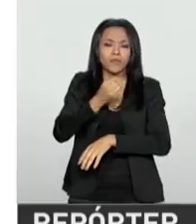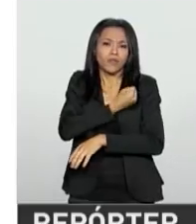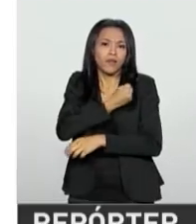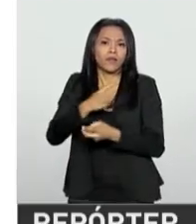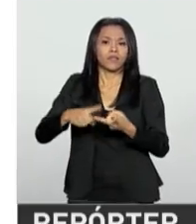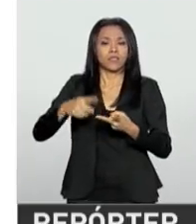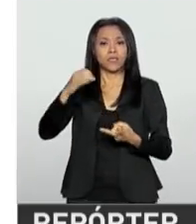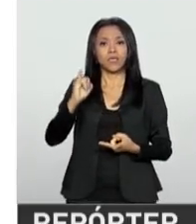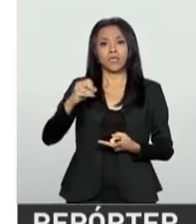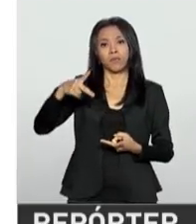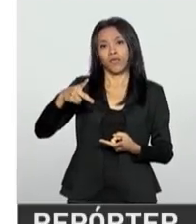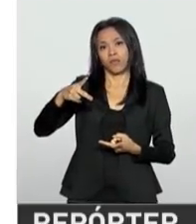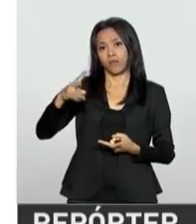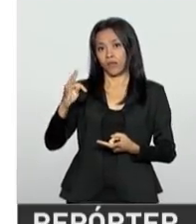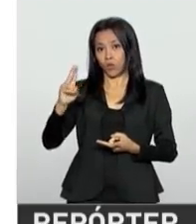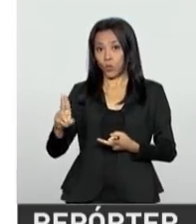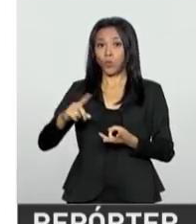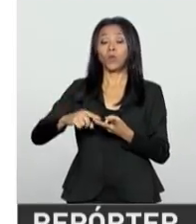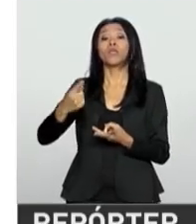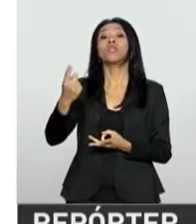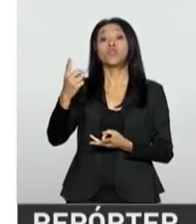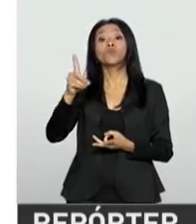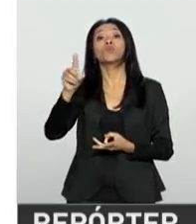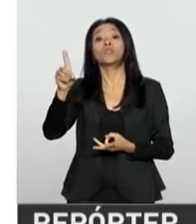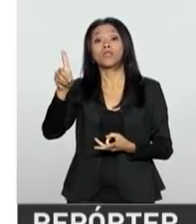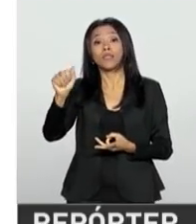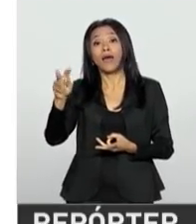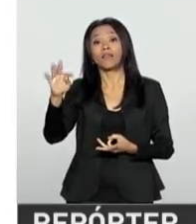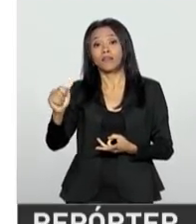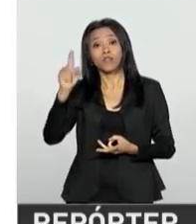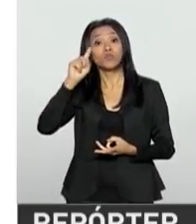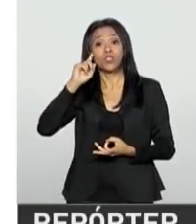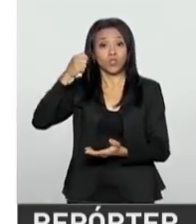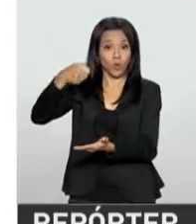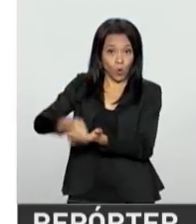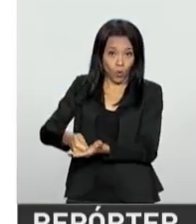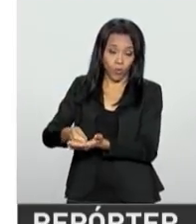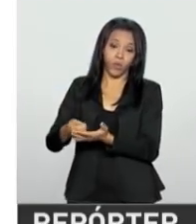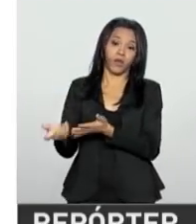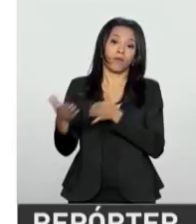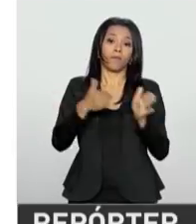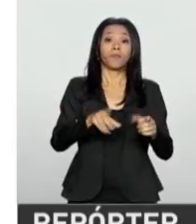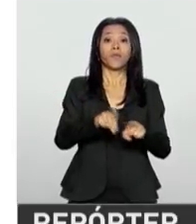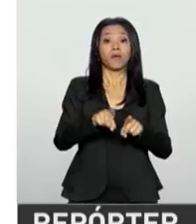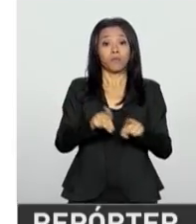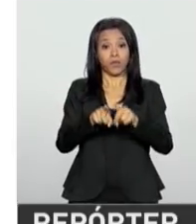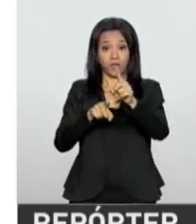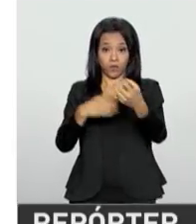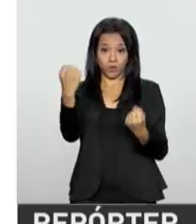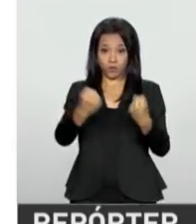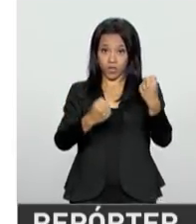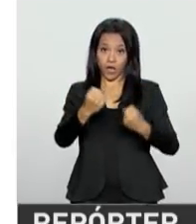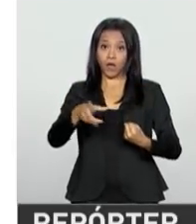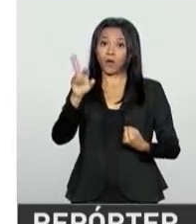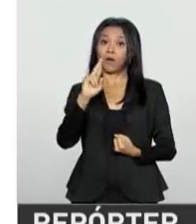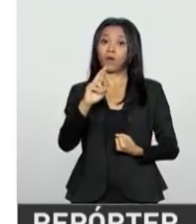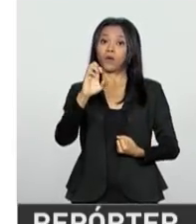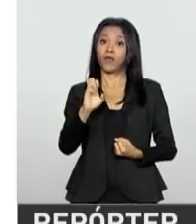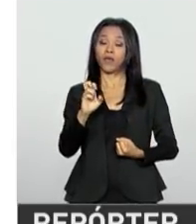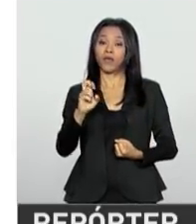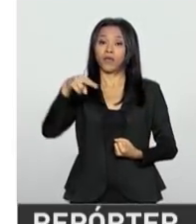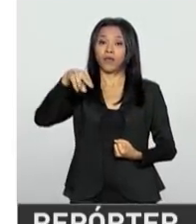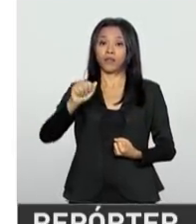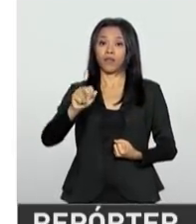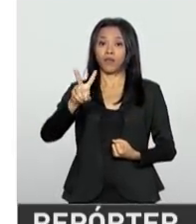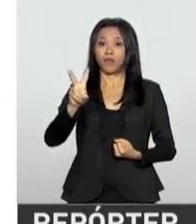iptu data de compra também será preciso informar o número do renavam de veículos além disso a partir deste